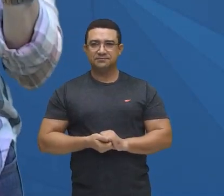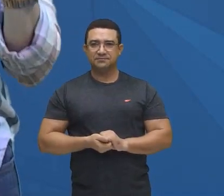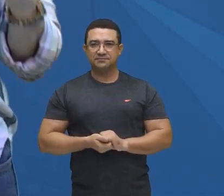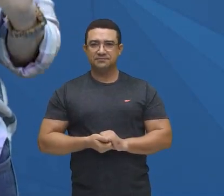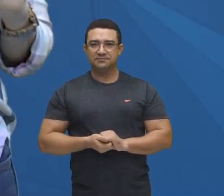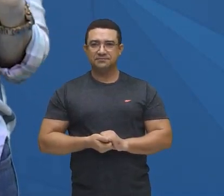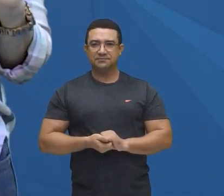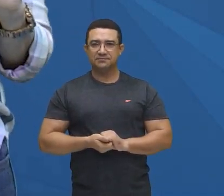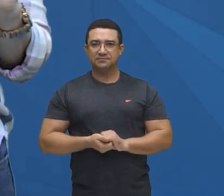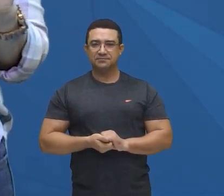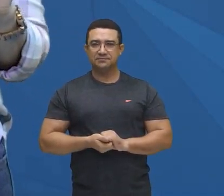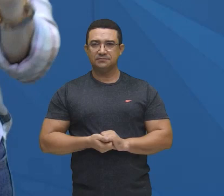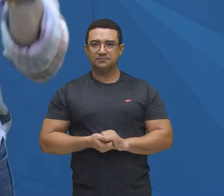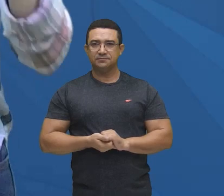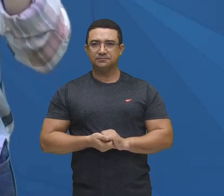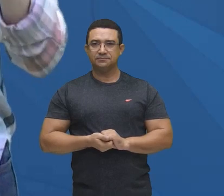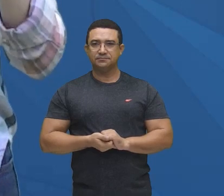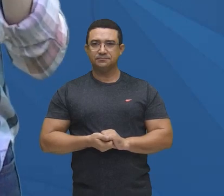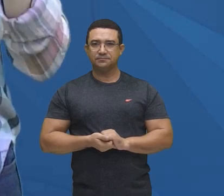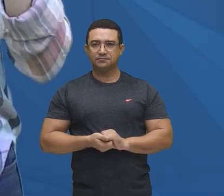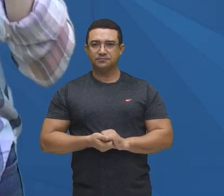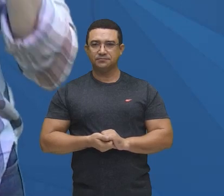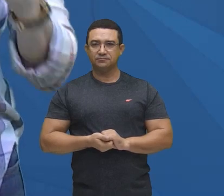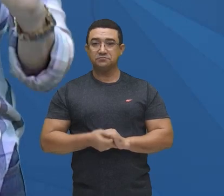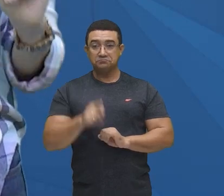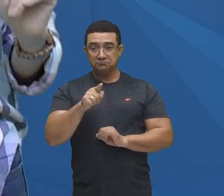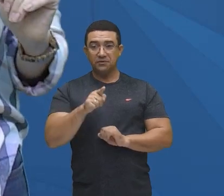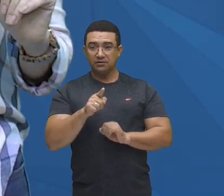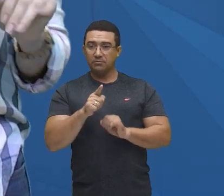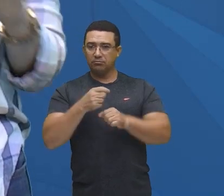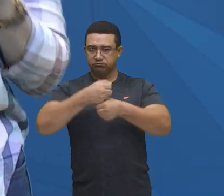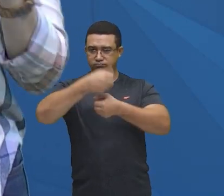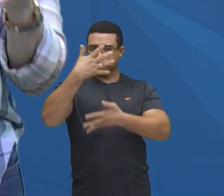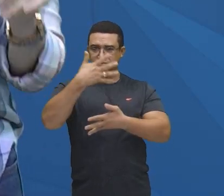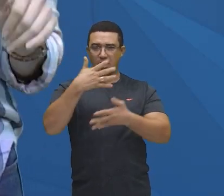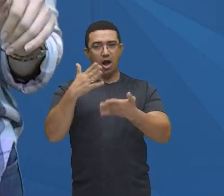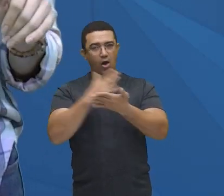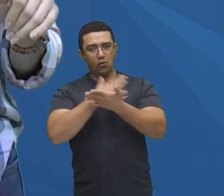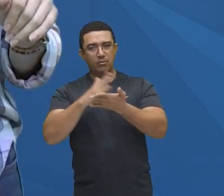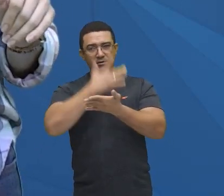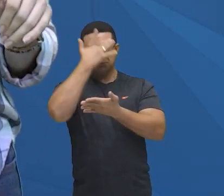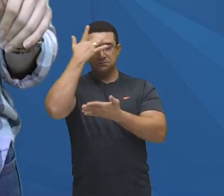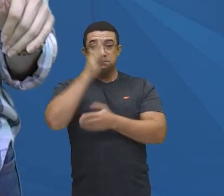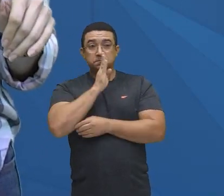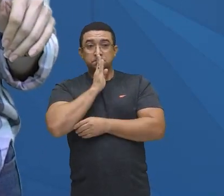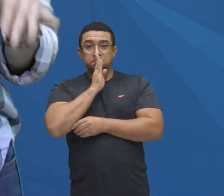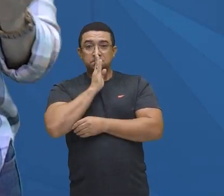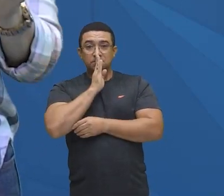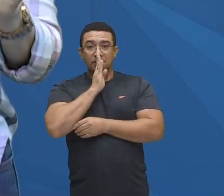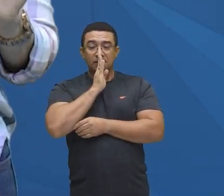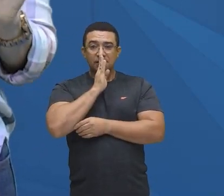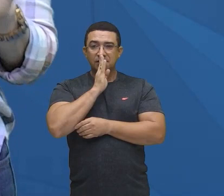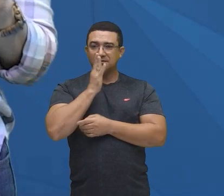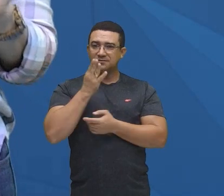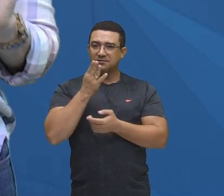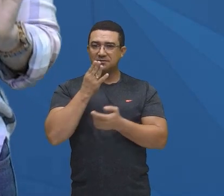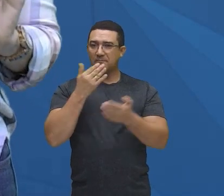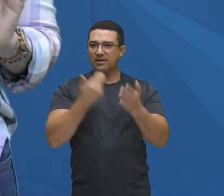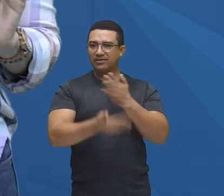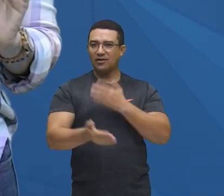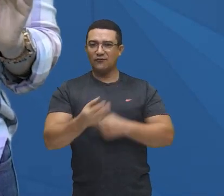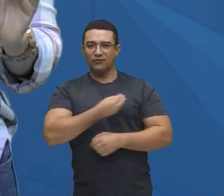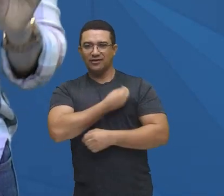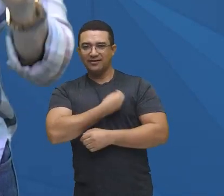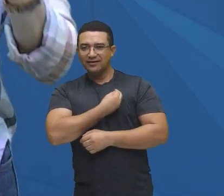tá ali participando, continua invicto. Será que você continua invicto no nosso jogo? Não sei, temos